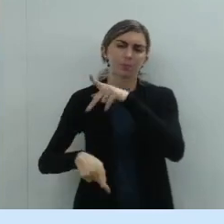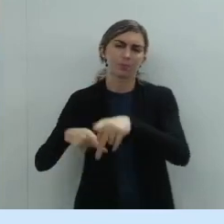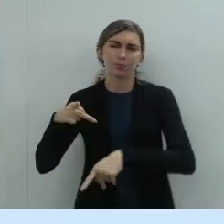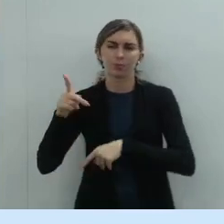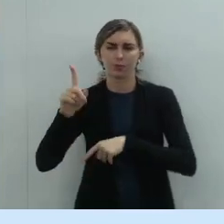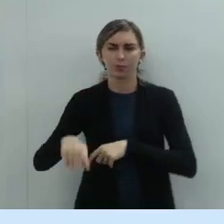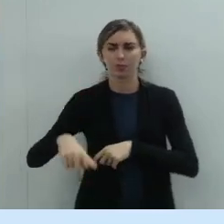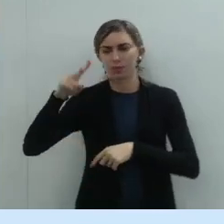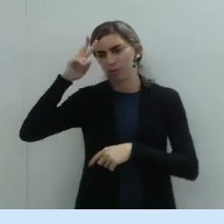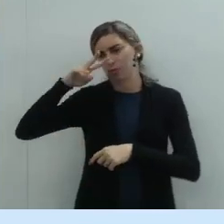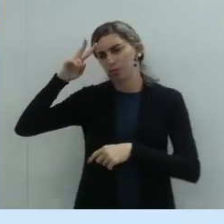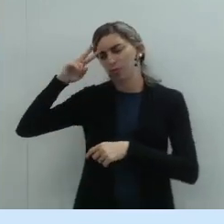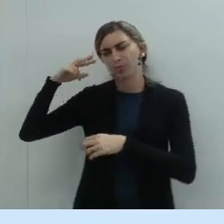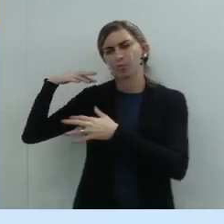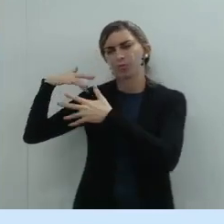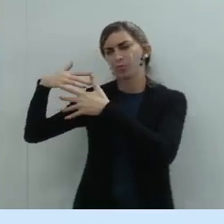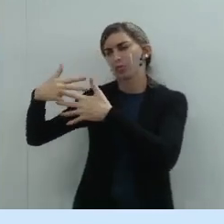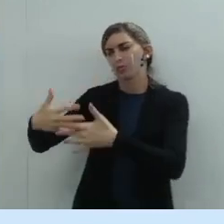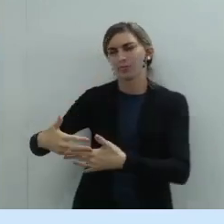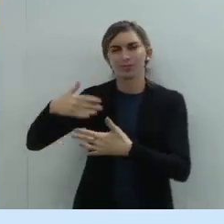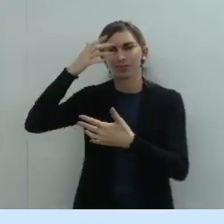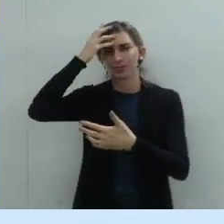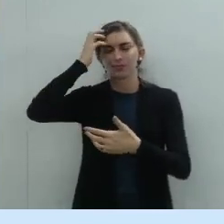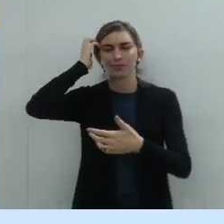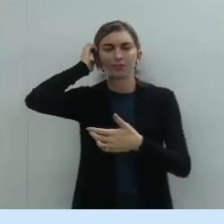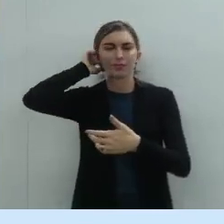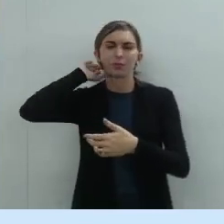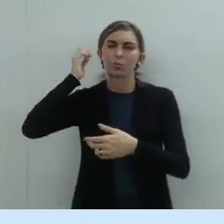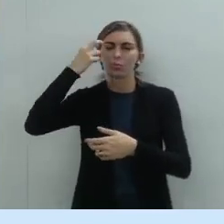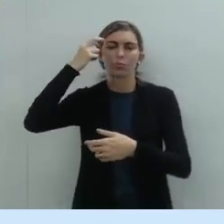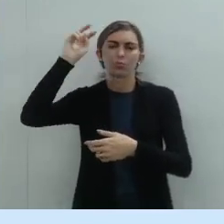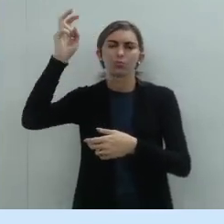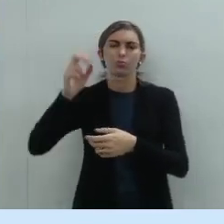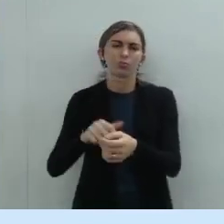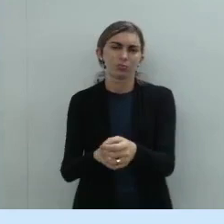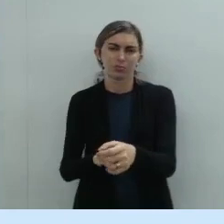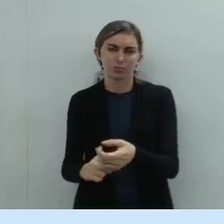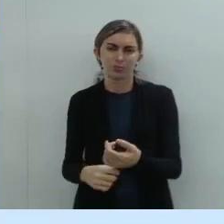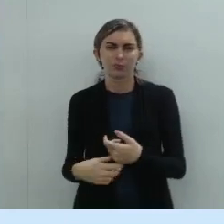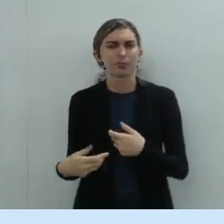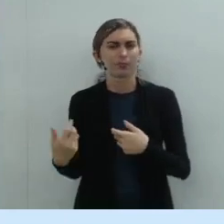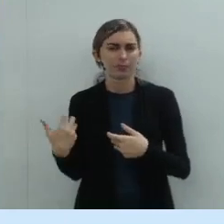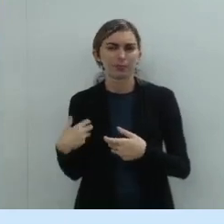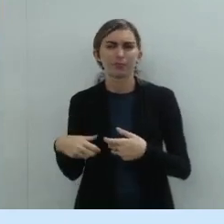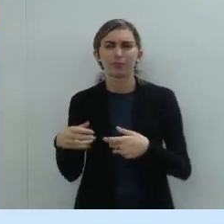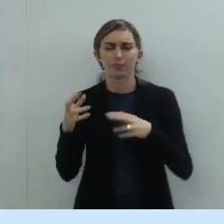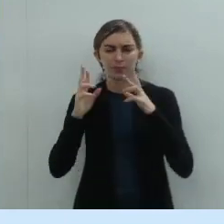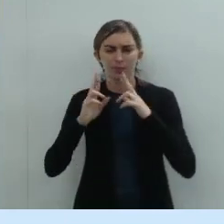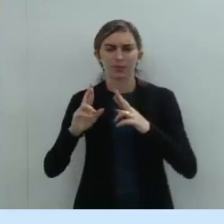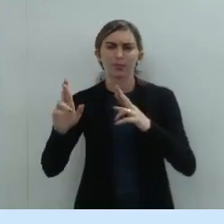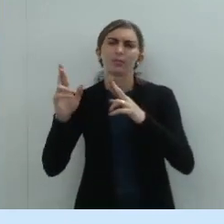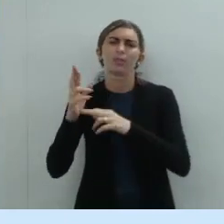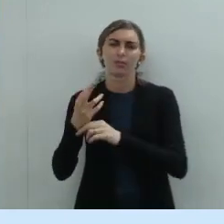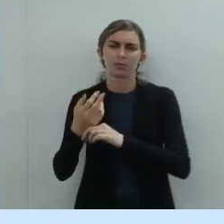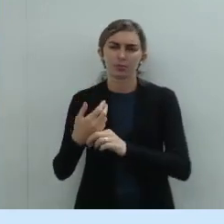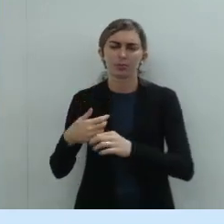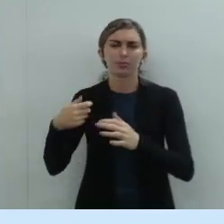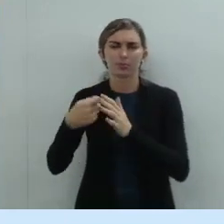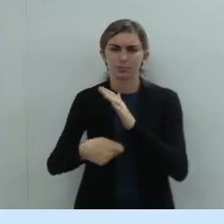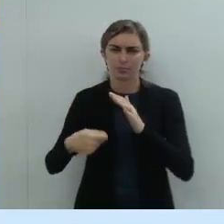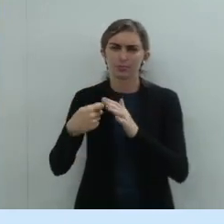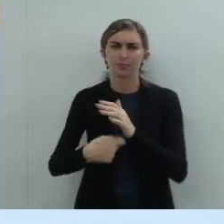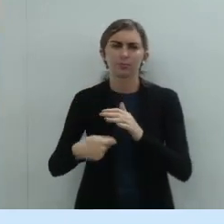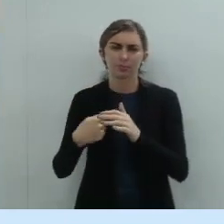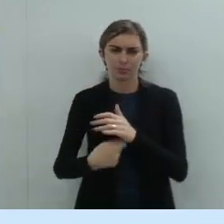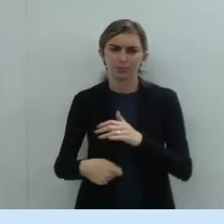povo histórico, um povo que vai ter aí uma cultura, né, que se diz respeito à resistência, um povo